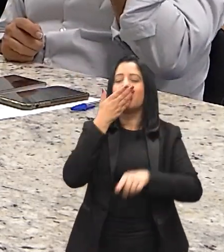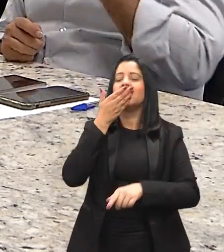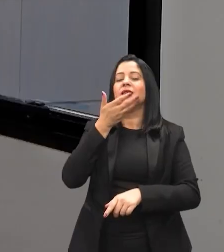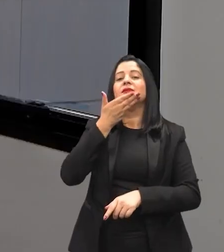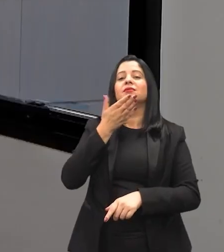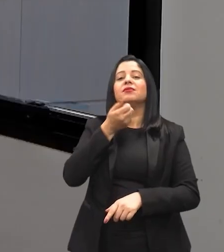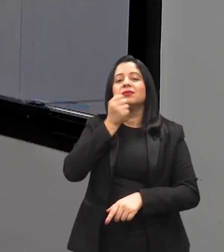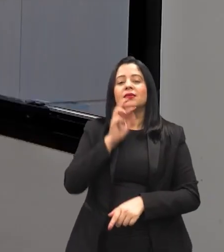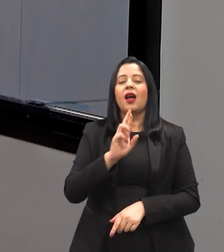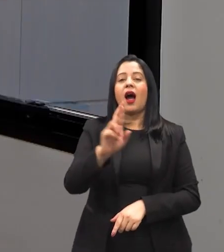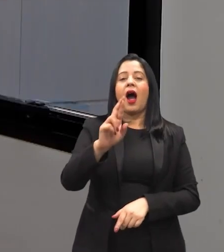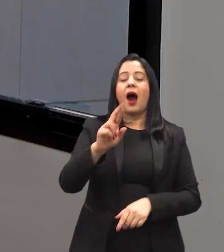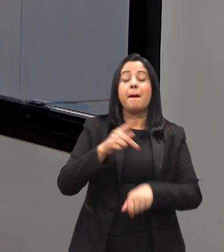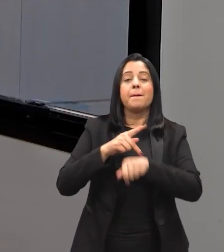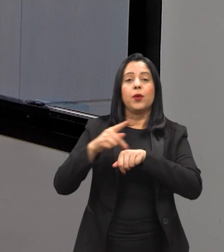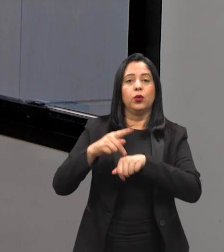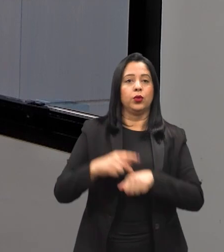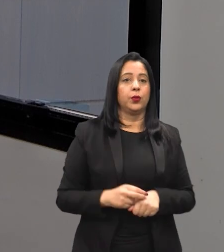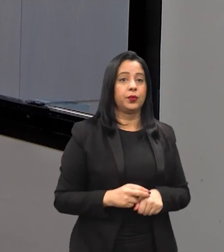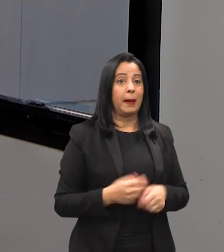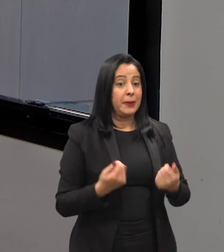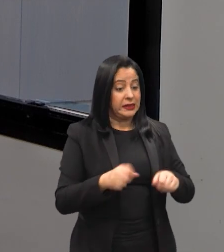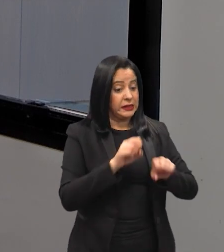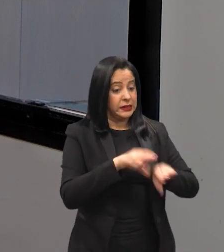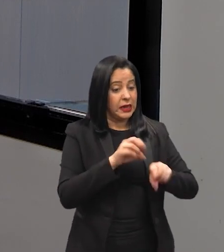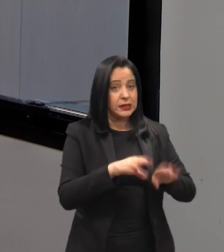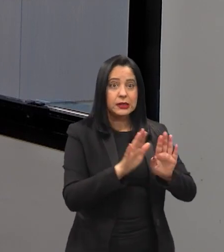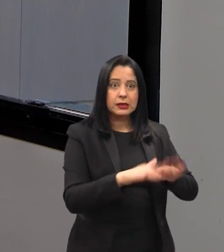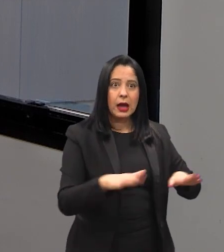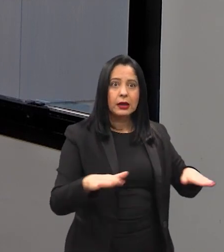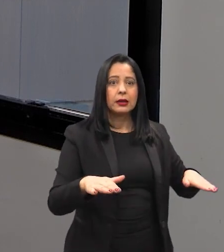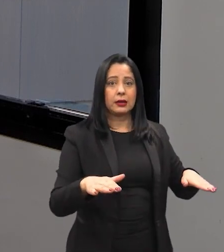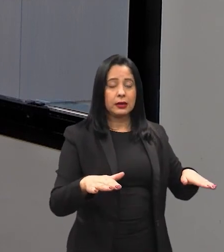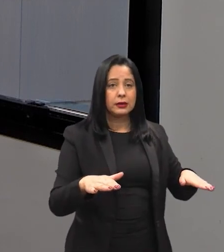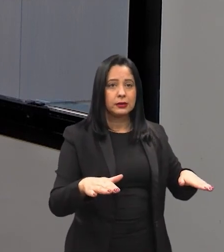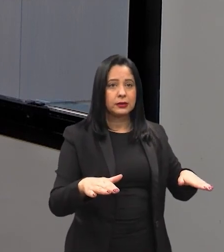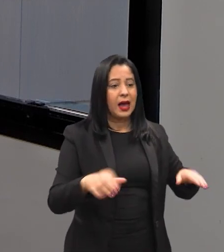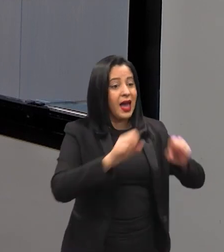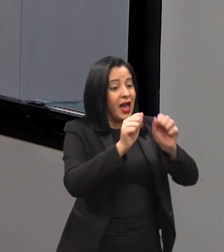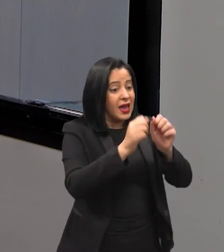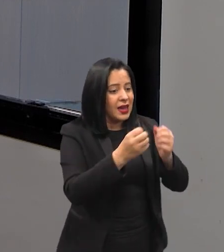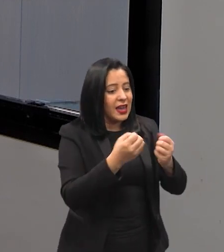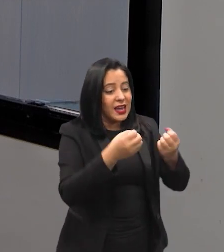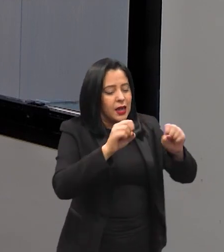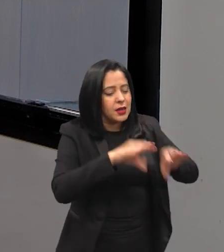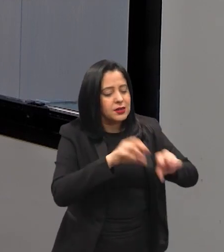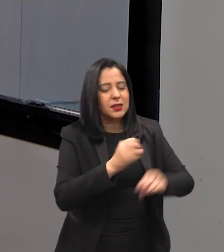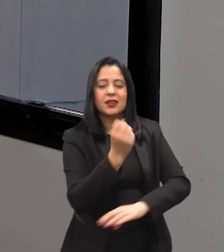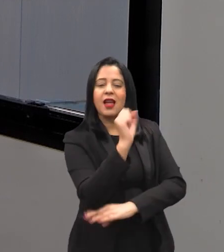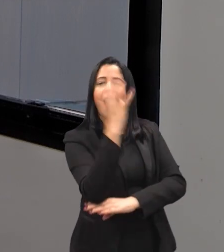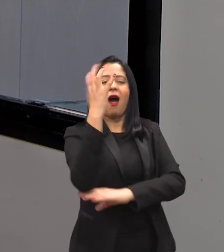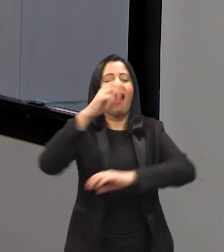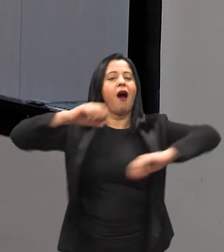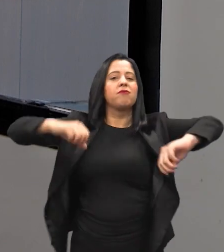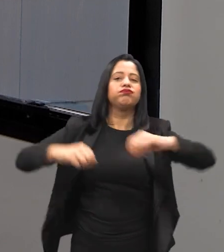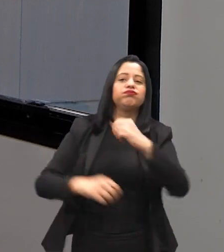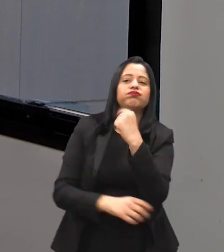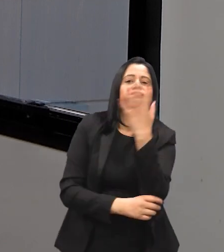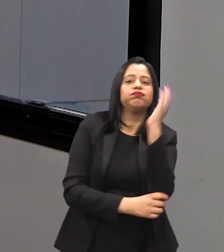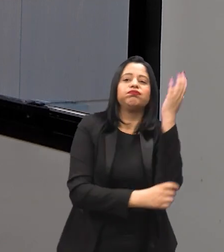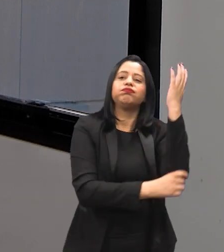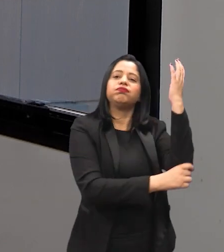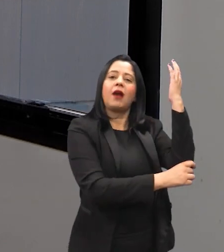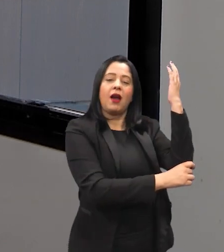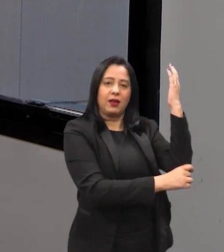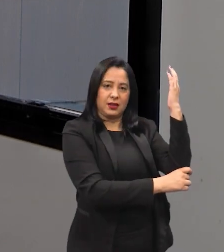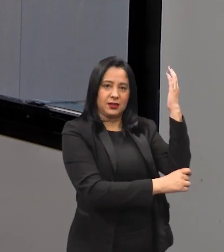do ar. Fazer com que essas crianças tenham essa experimentação ambiental de como se dá a natureza das coisas, a criação de uma